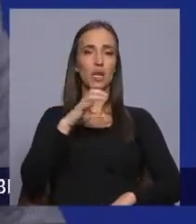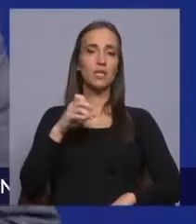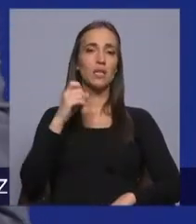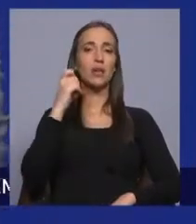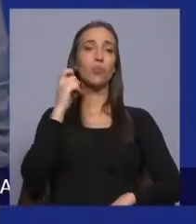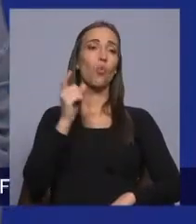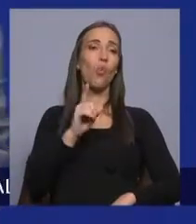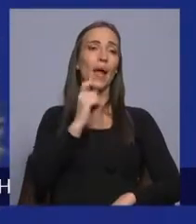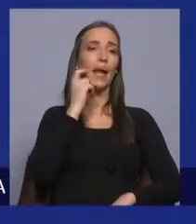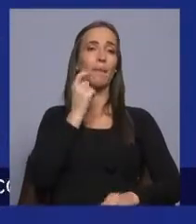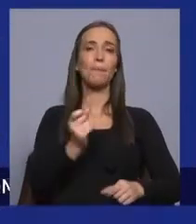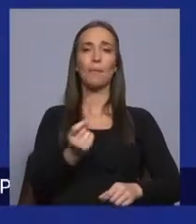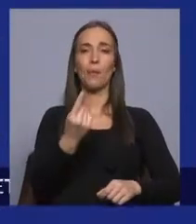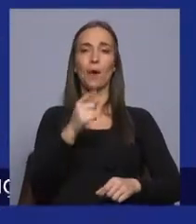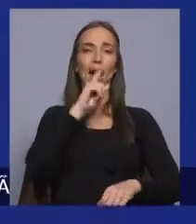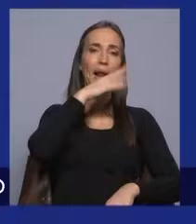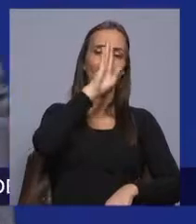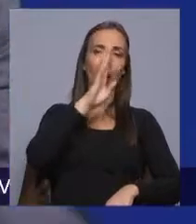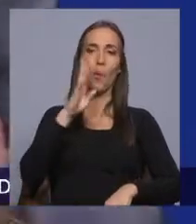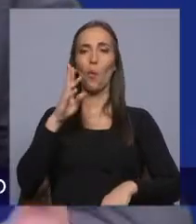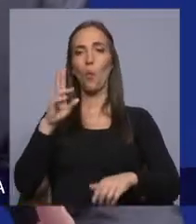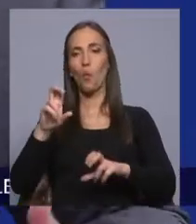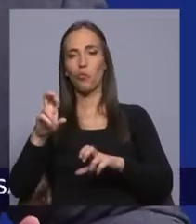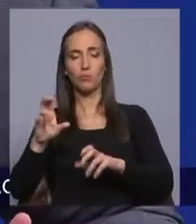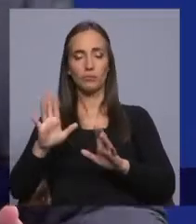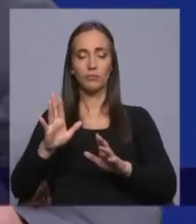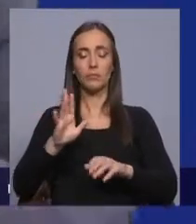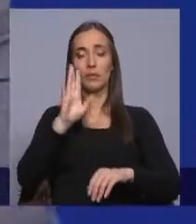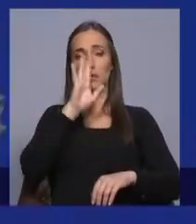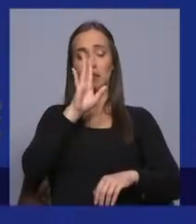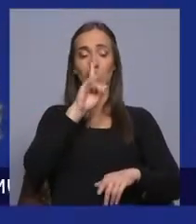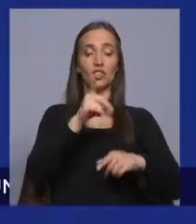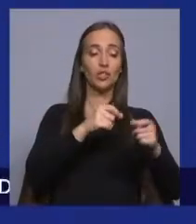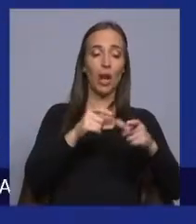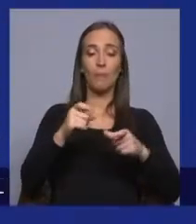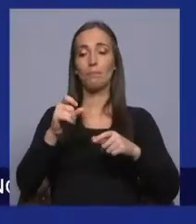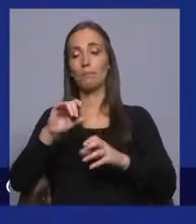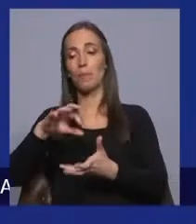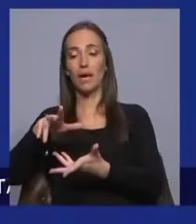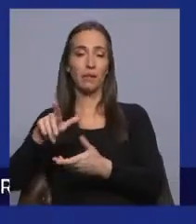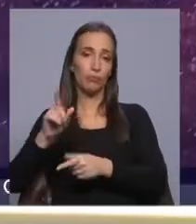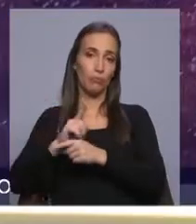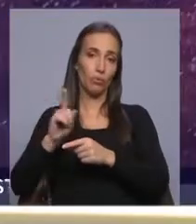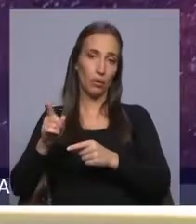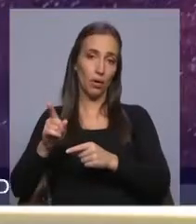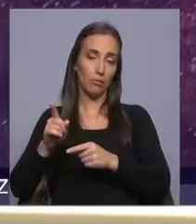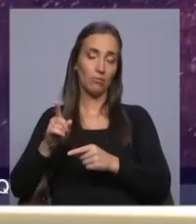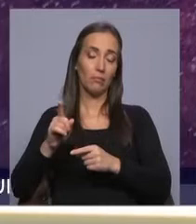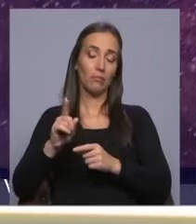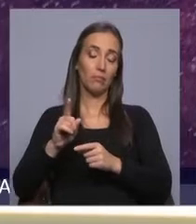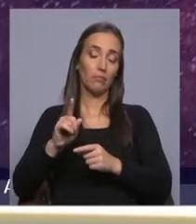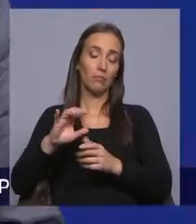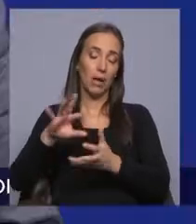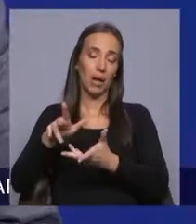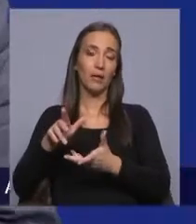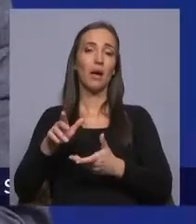ovo, não é se foi uma estrela ou um planeta, porque uma estrela nasce sempre primeiro que os planetas, mas quando é que aparecem os planetas? Se aparecem milhões de